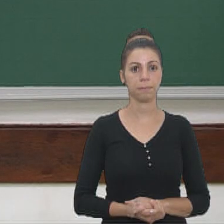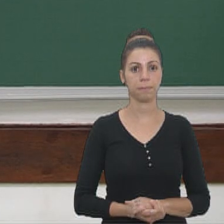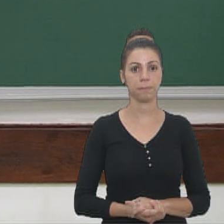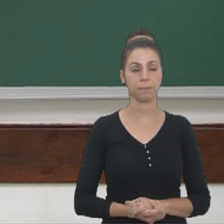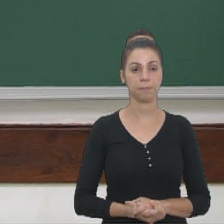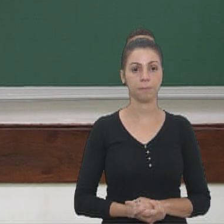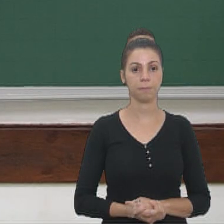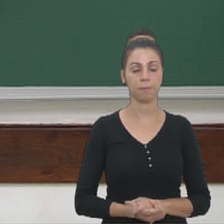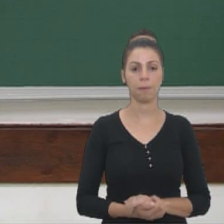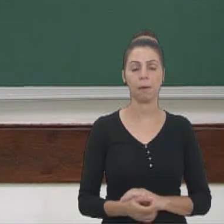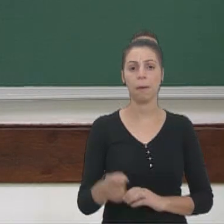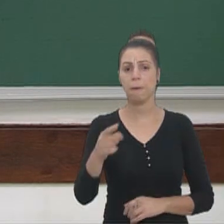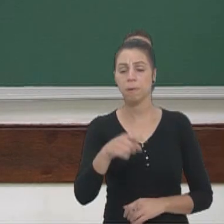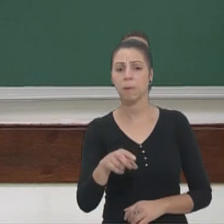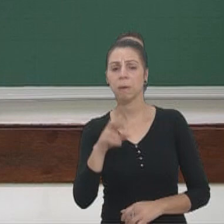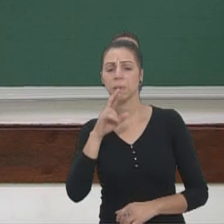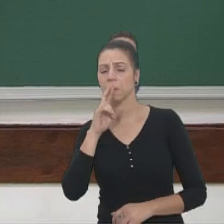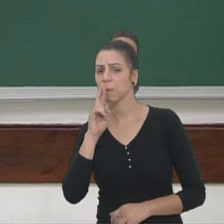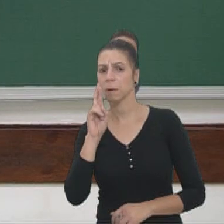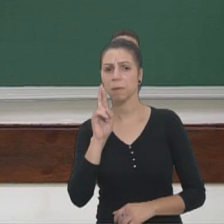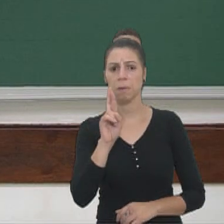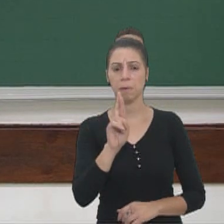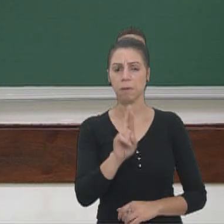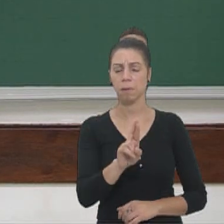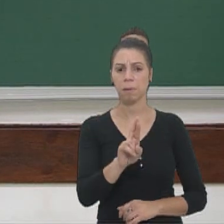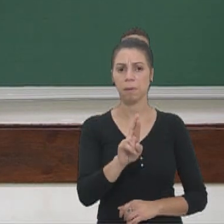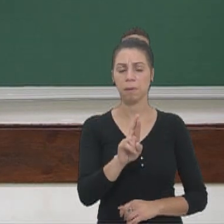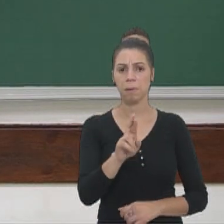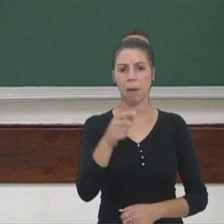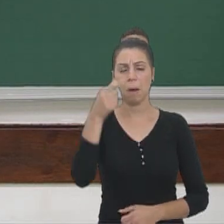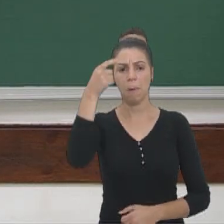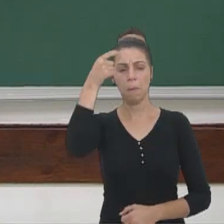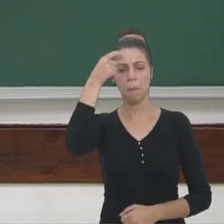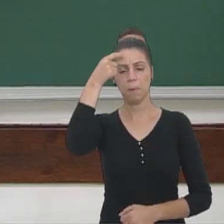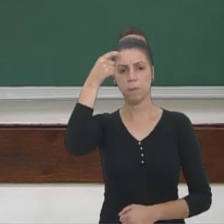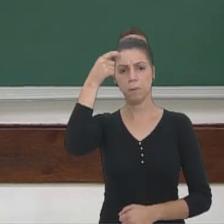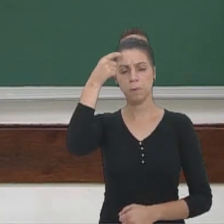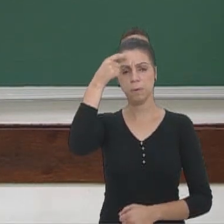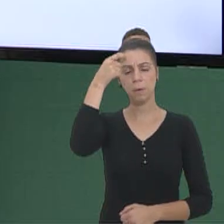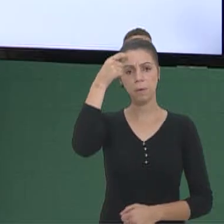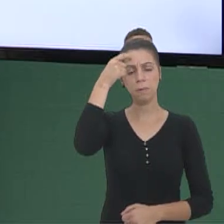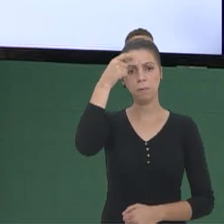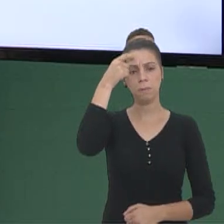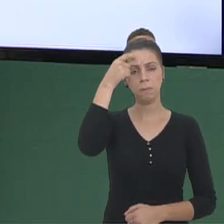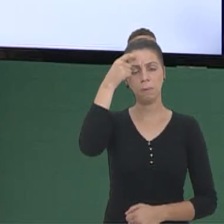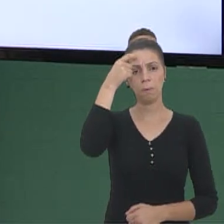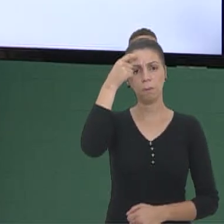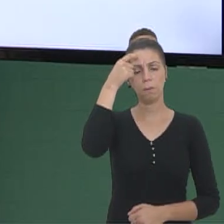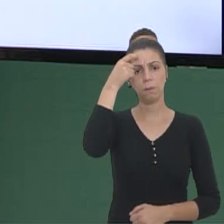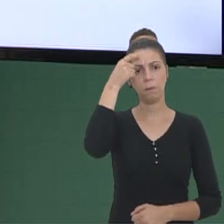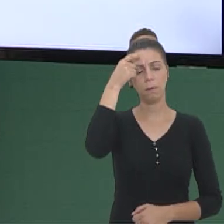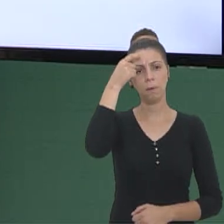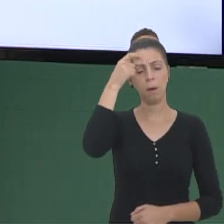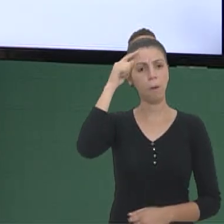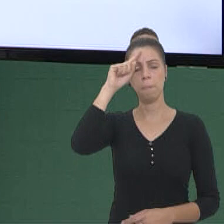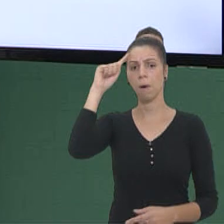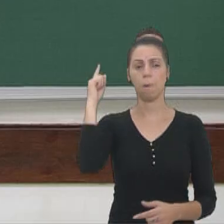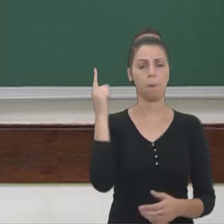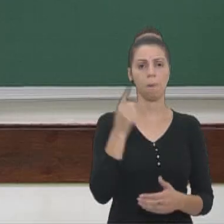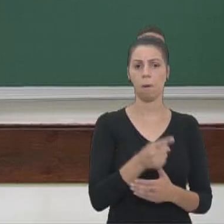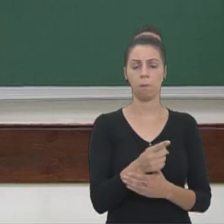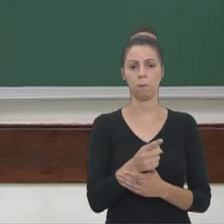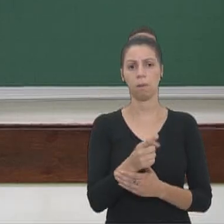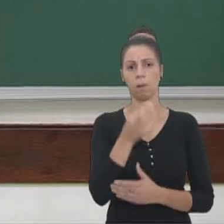Para você que respondeu que a consciência dele está dando uma ordem, respondeu de